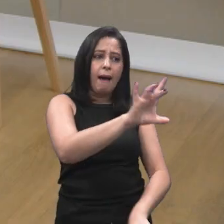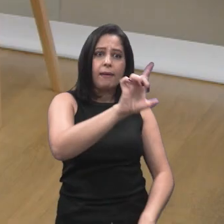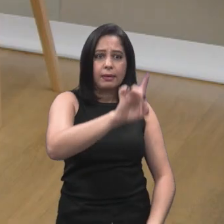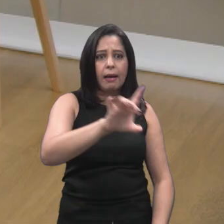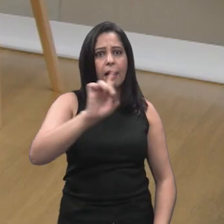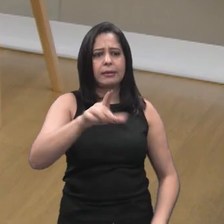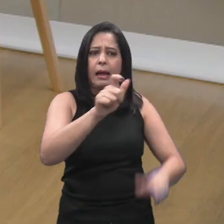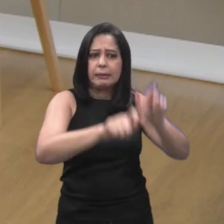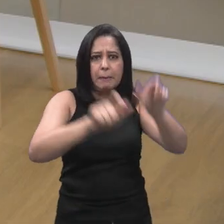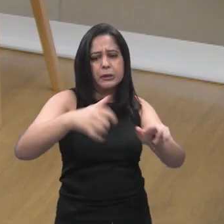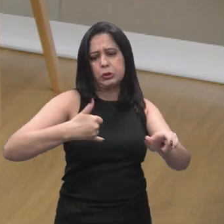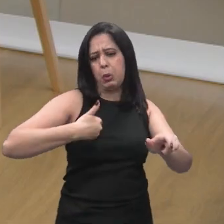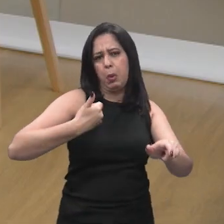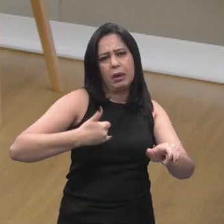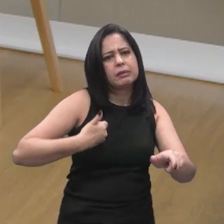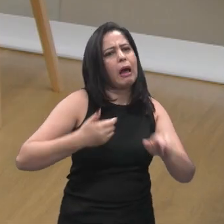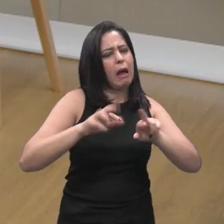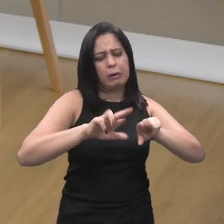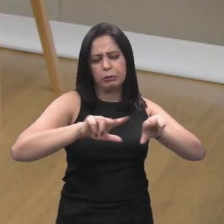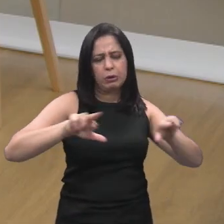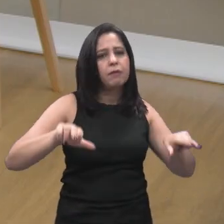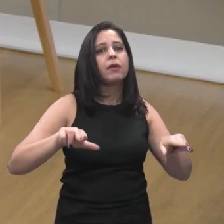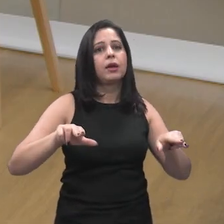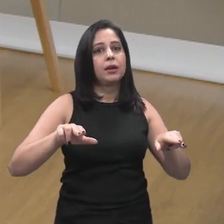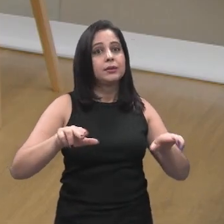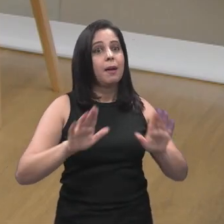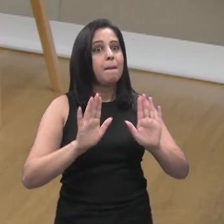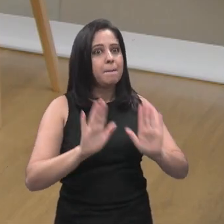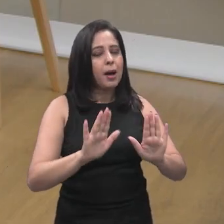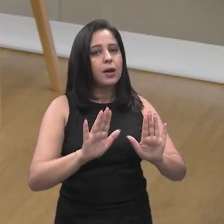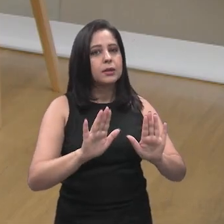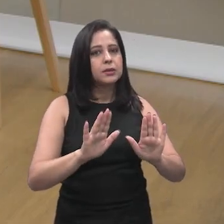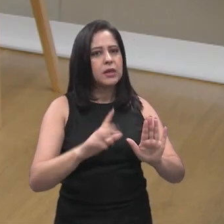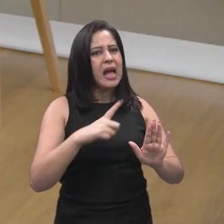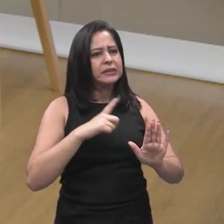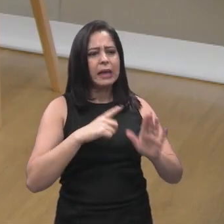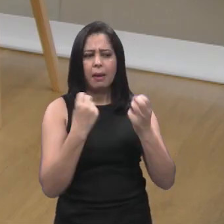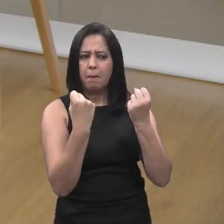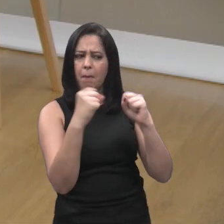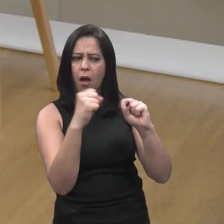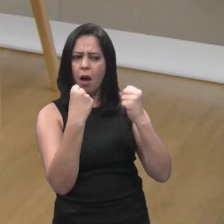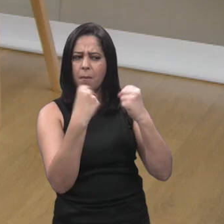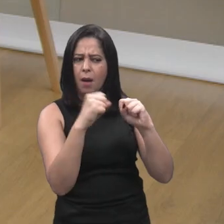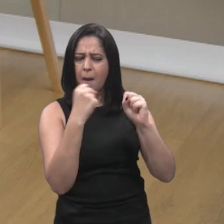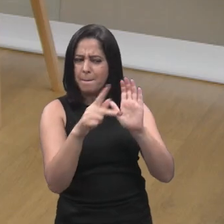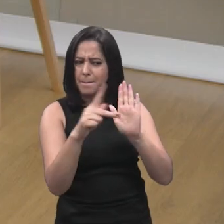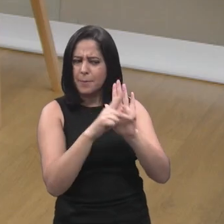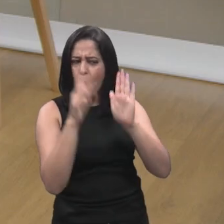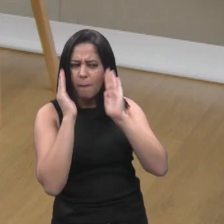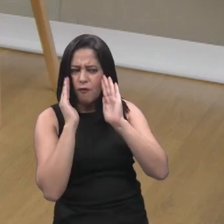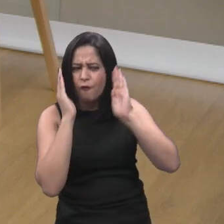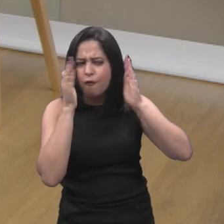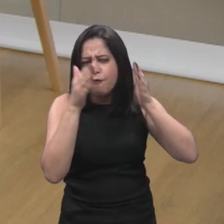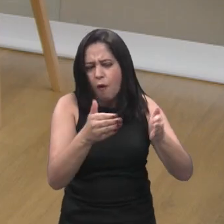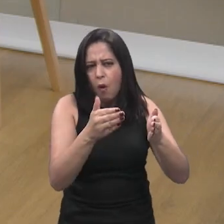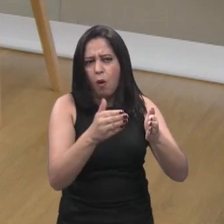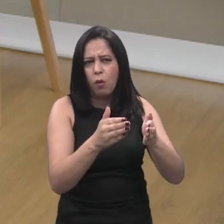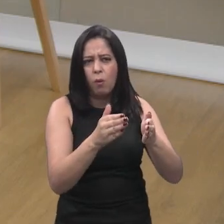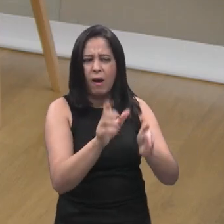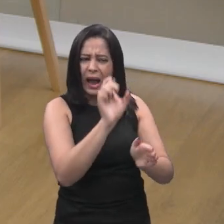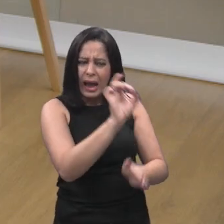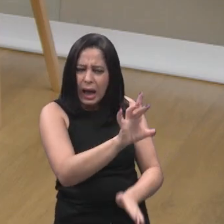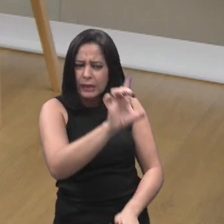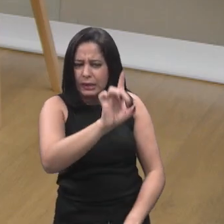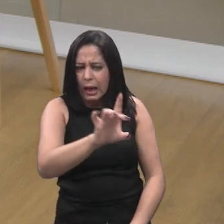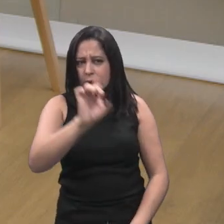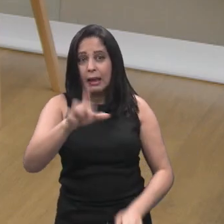limitação, mas tem exercícios, assim, que sejam fundamentais para pessoas que têm pressão alta? Tem alguns que